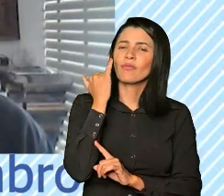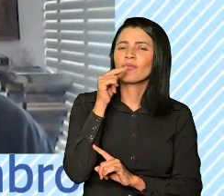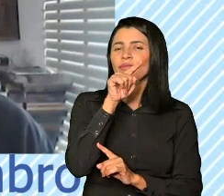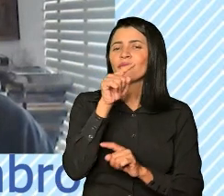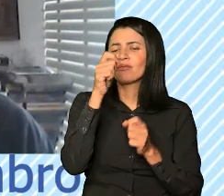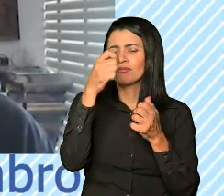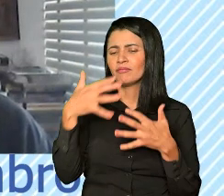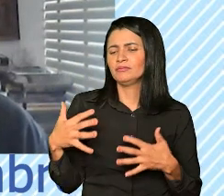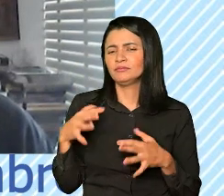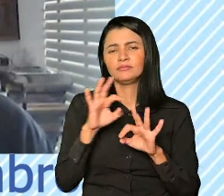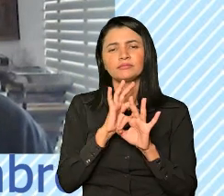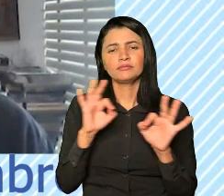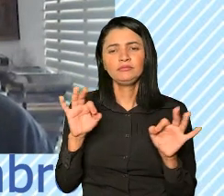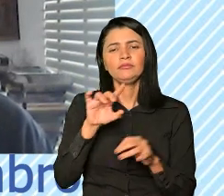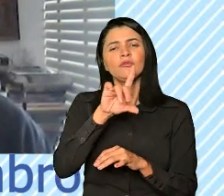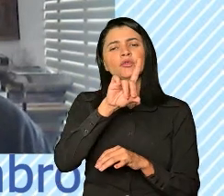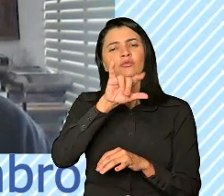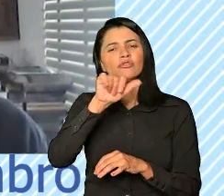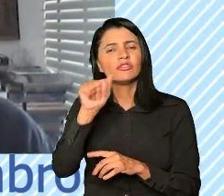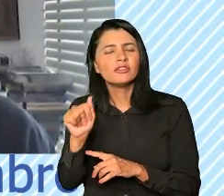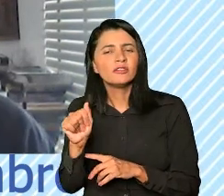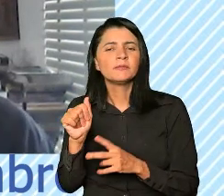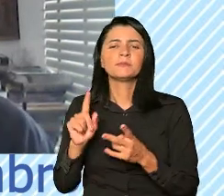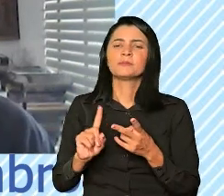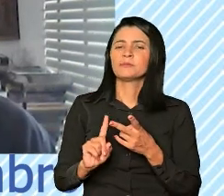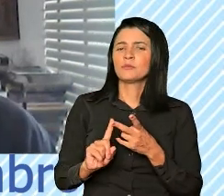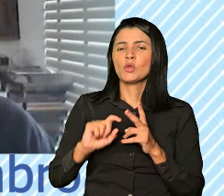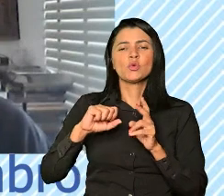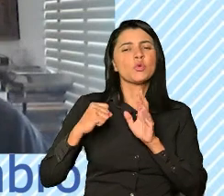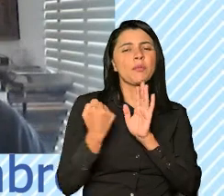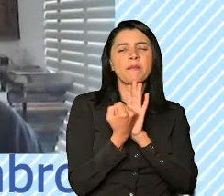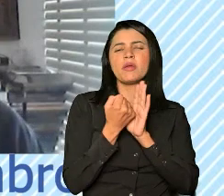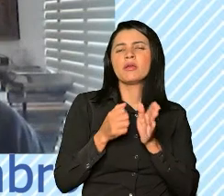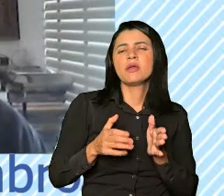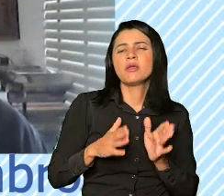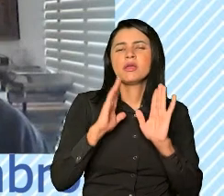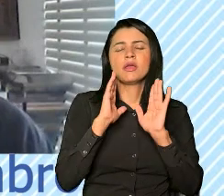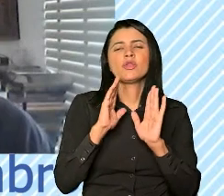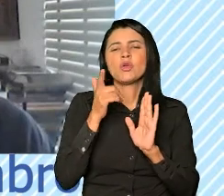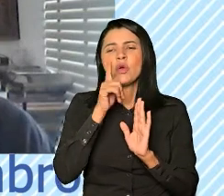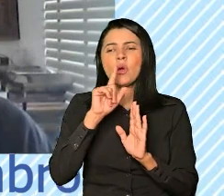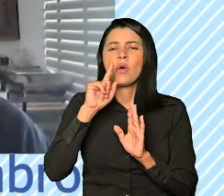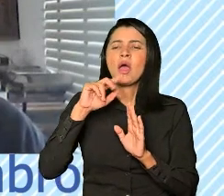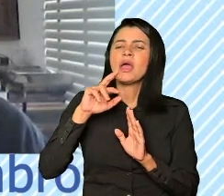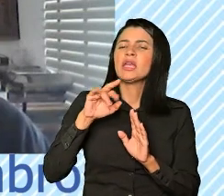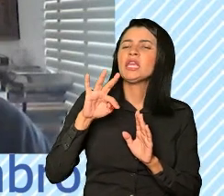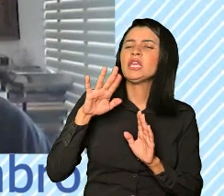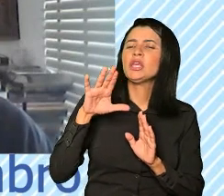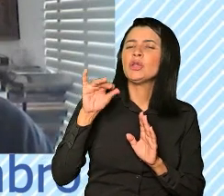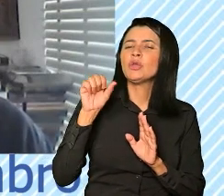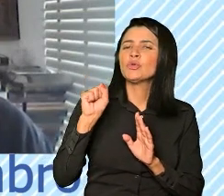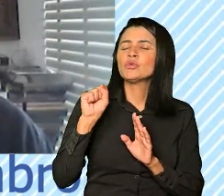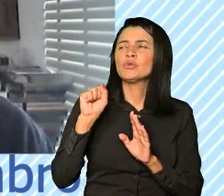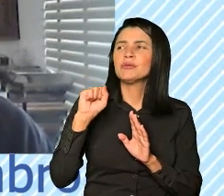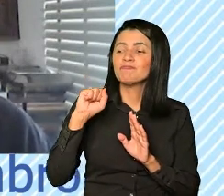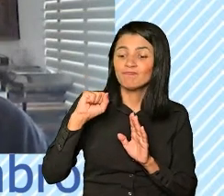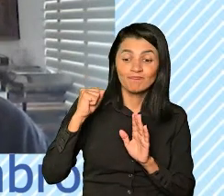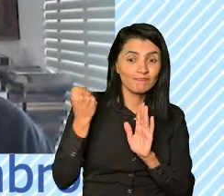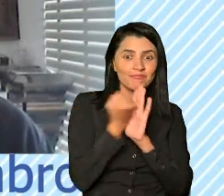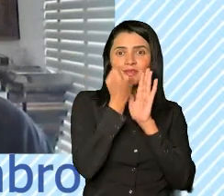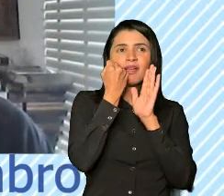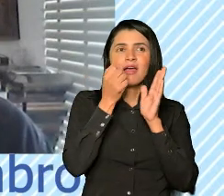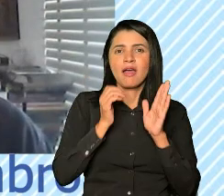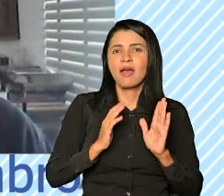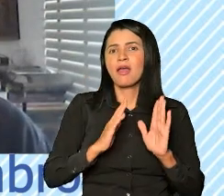coloca muito bem as datas, o tombamento, os ritos, e do tombamento, eu vou só colocar